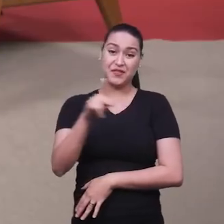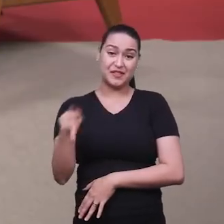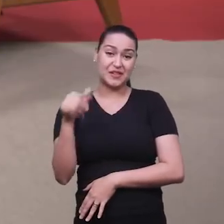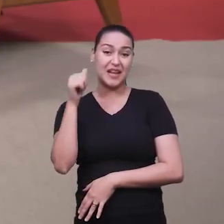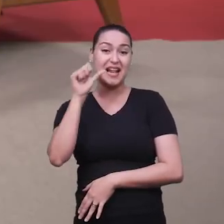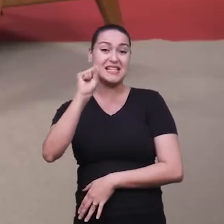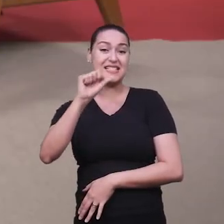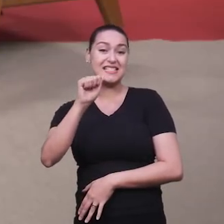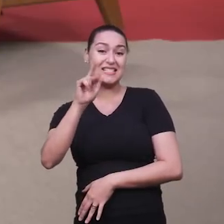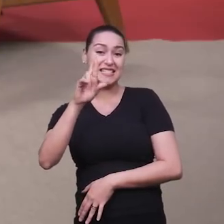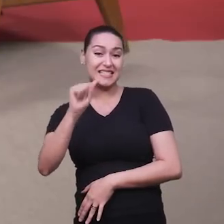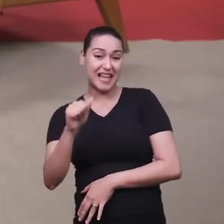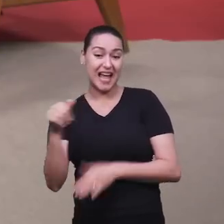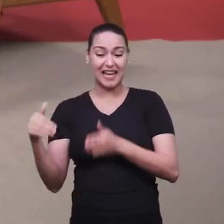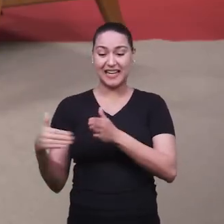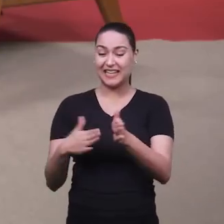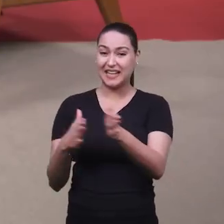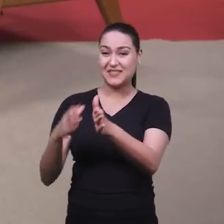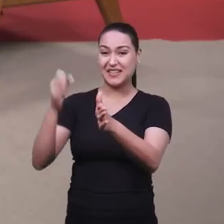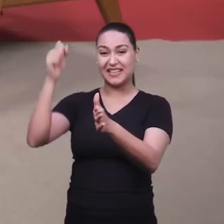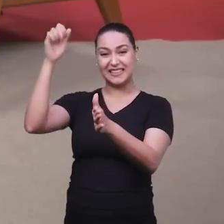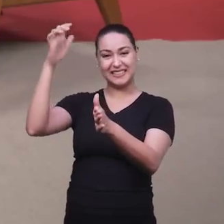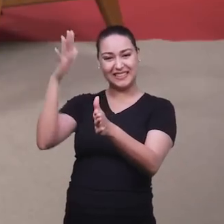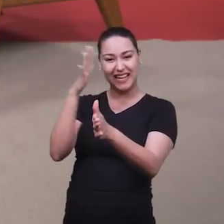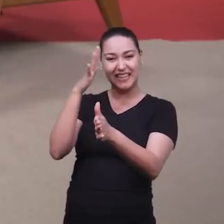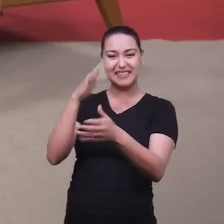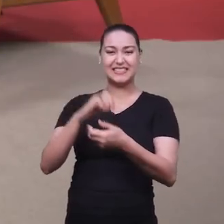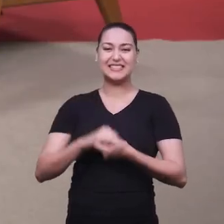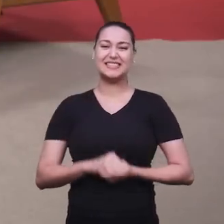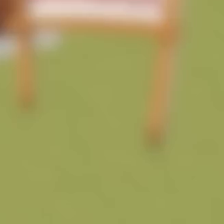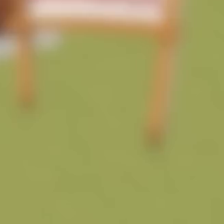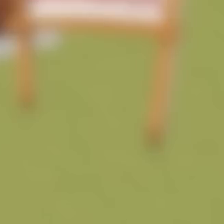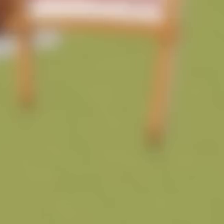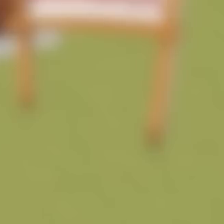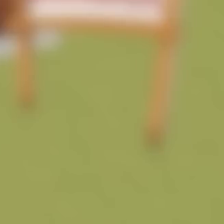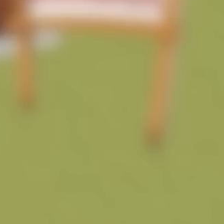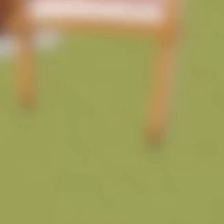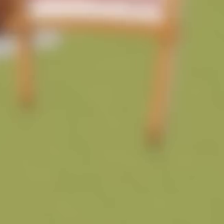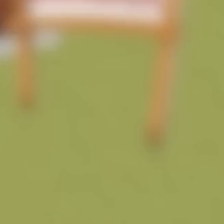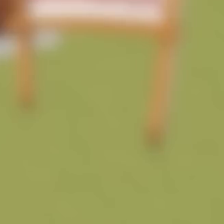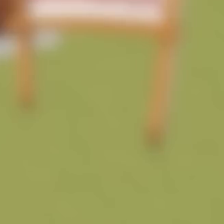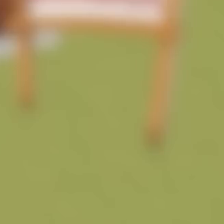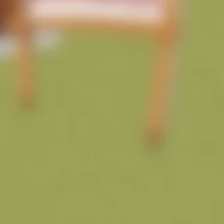professora Sara Azuri abordará o tema Caminhando na Luz.